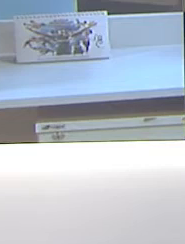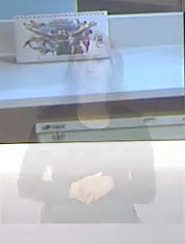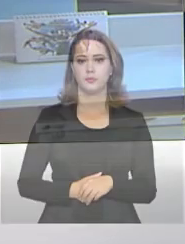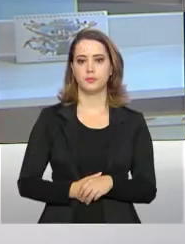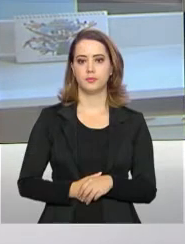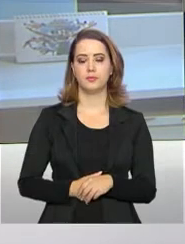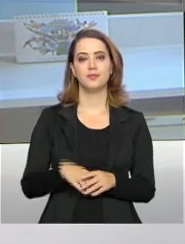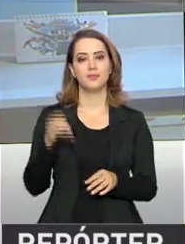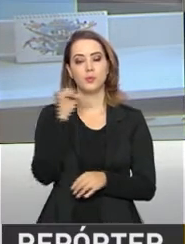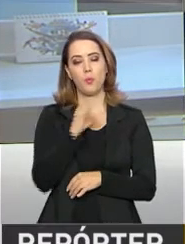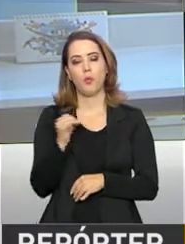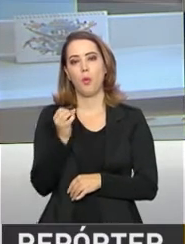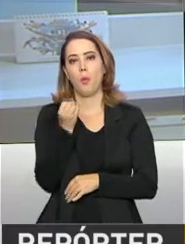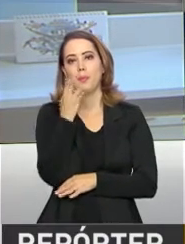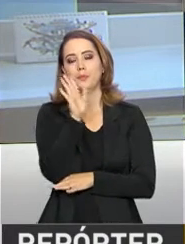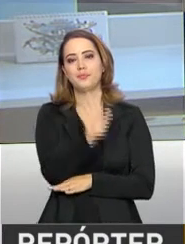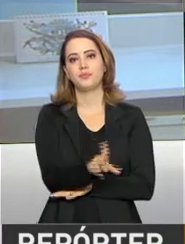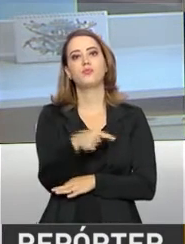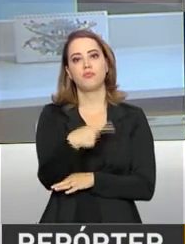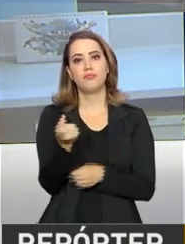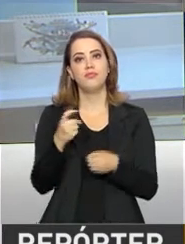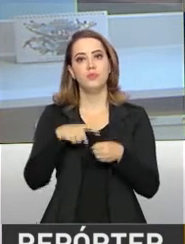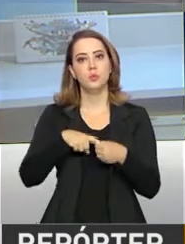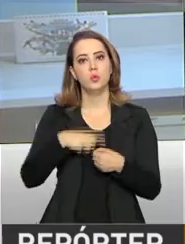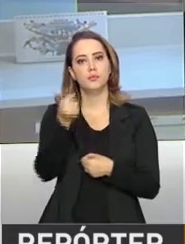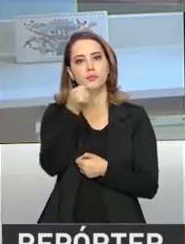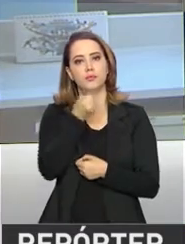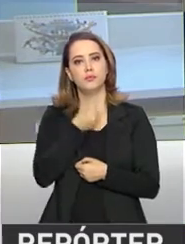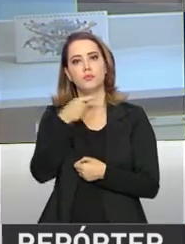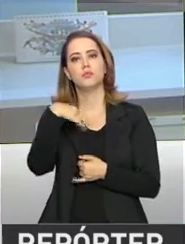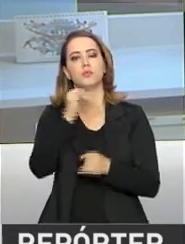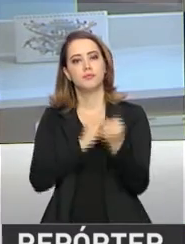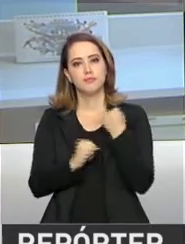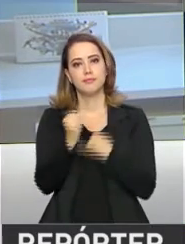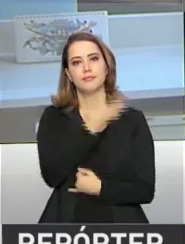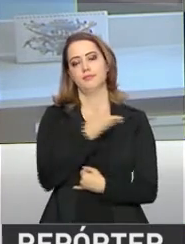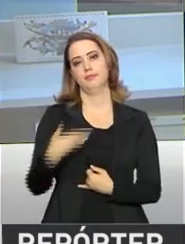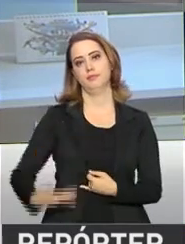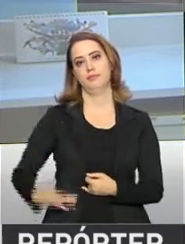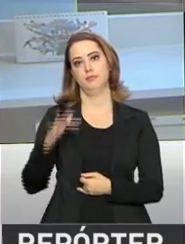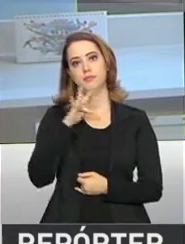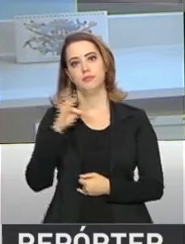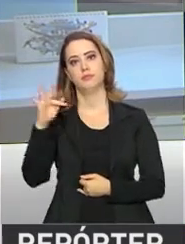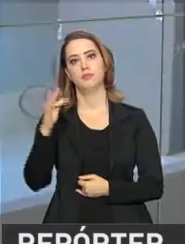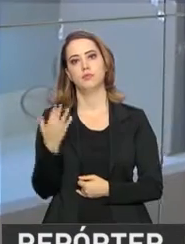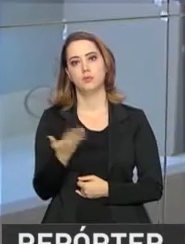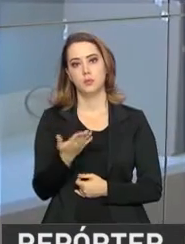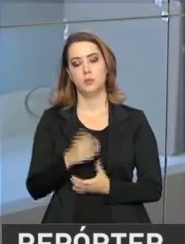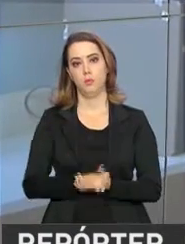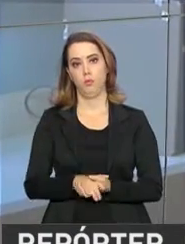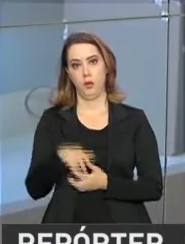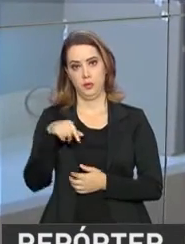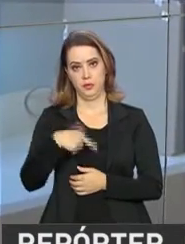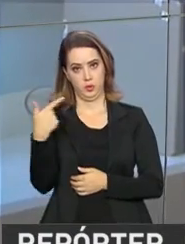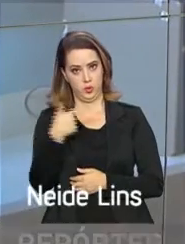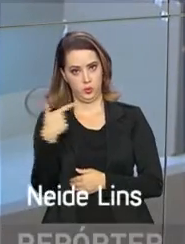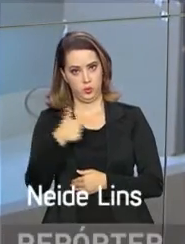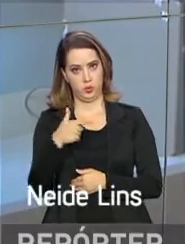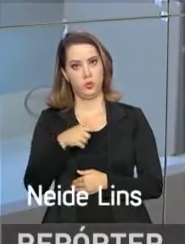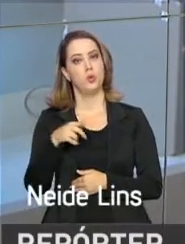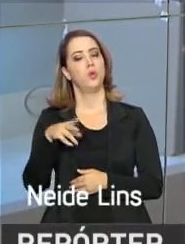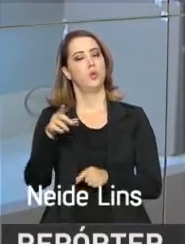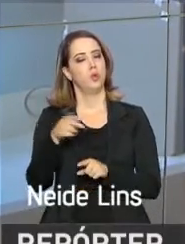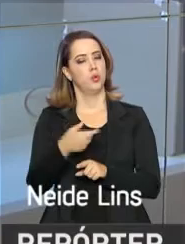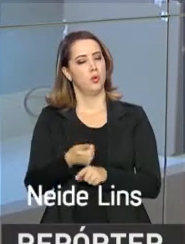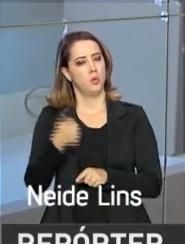olá boa tarde estamos de volta como repórter nbr e as notícias do governo federal nas duas primeiras semanas de julho